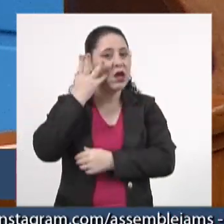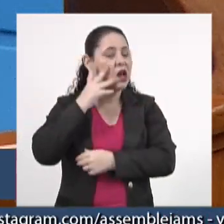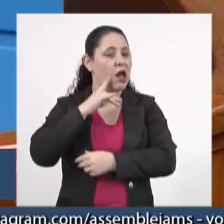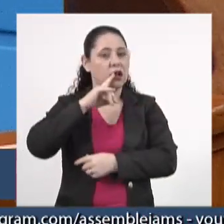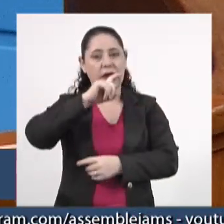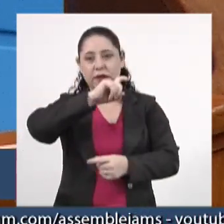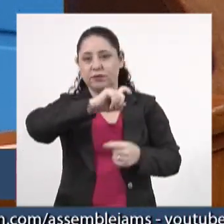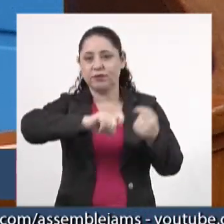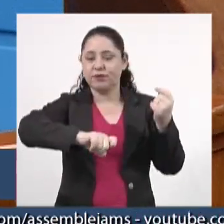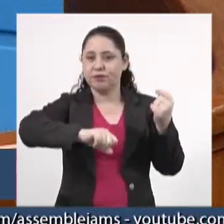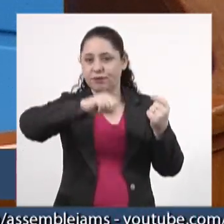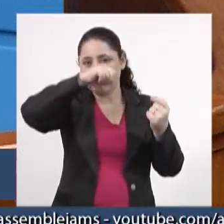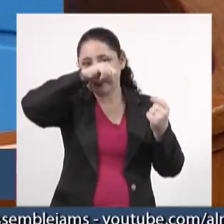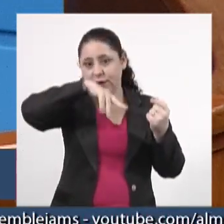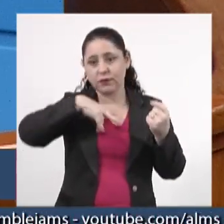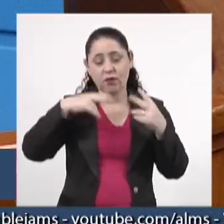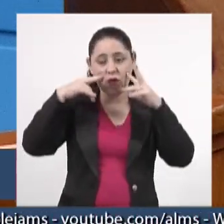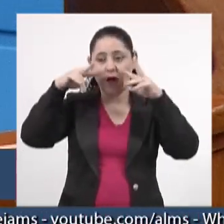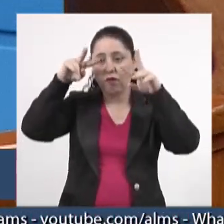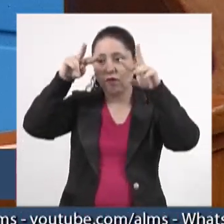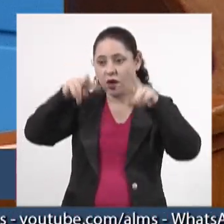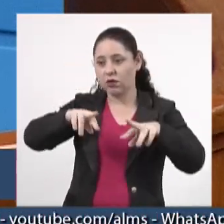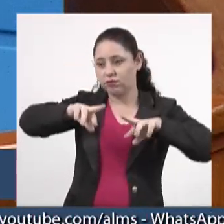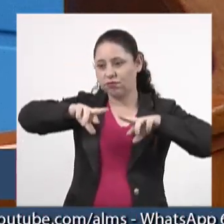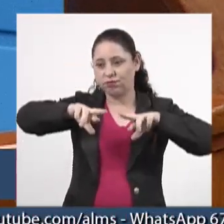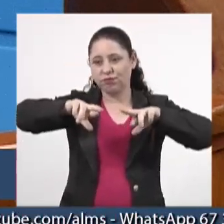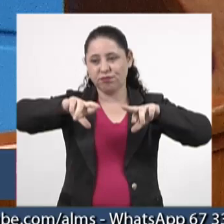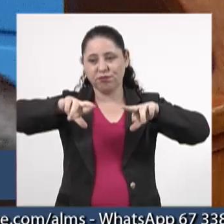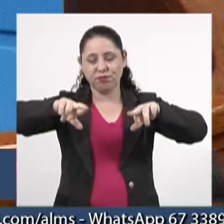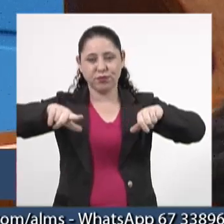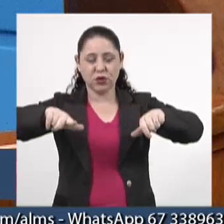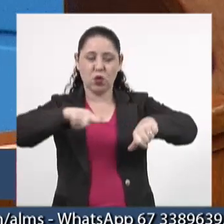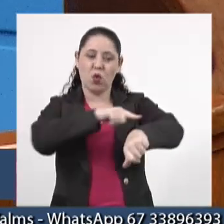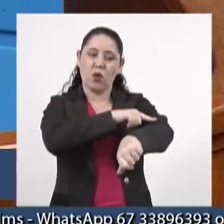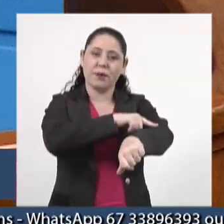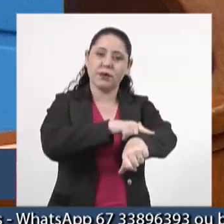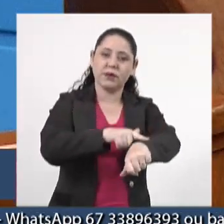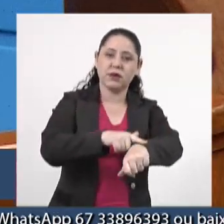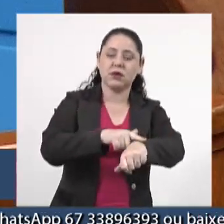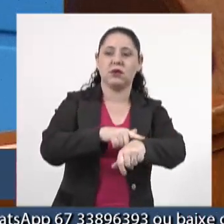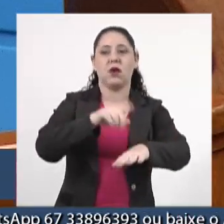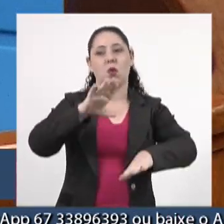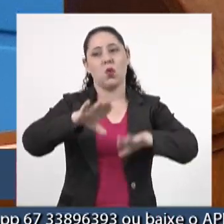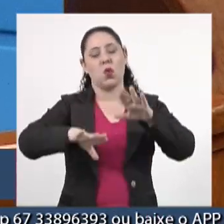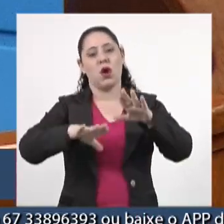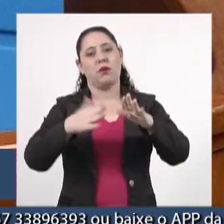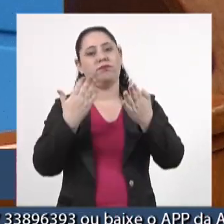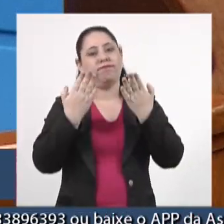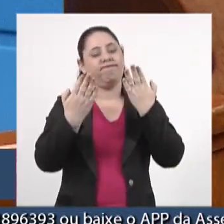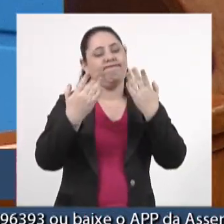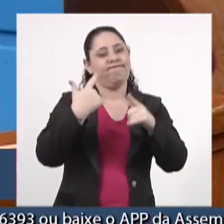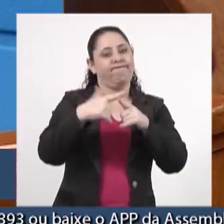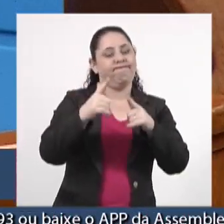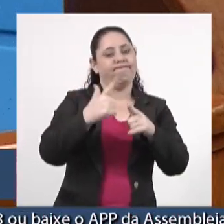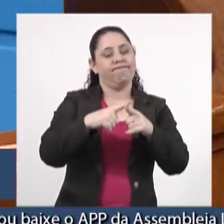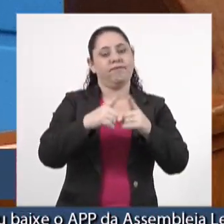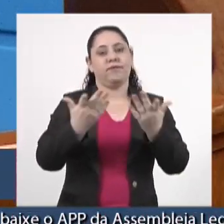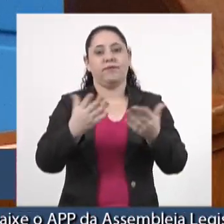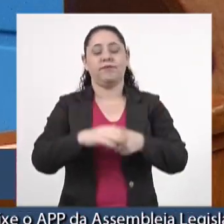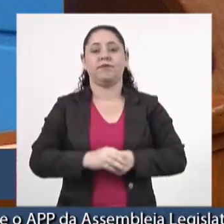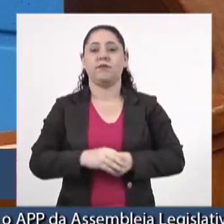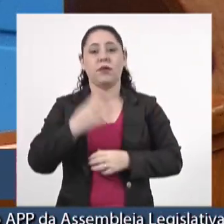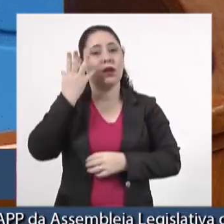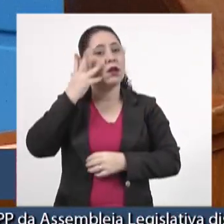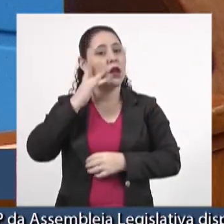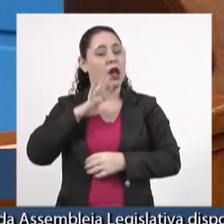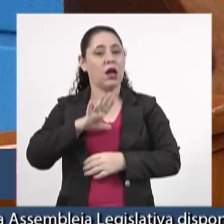abuso sexual, você já nota visivelmente nela ali as consequências, as sequelas do abuso. Né? Então, são